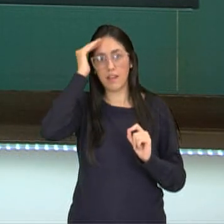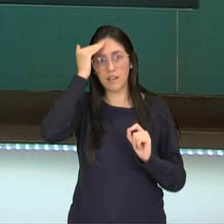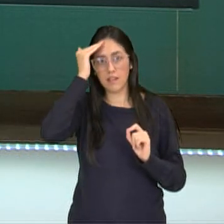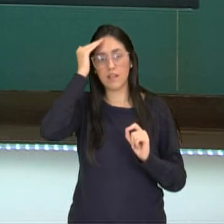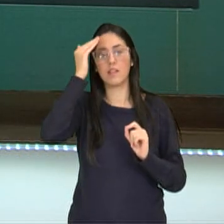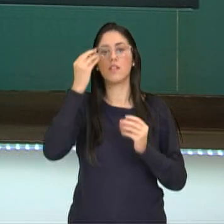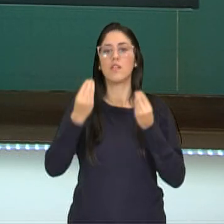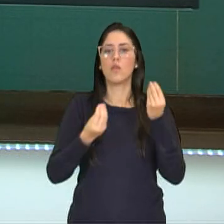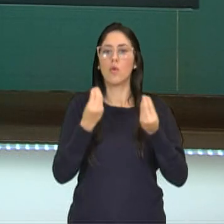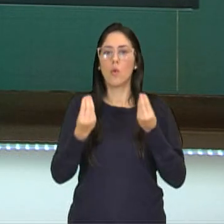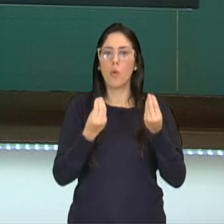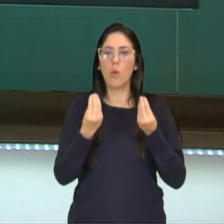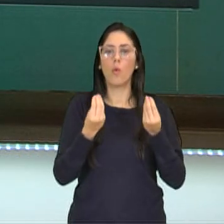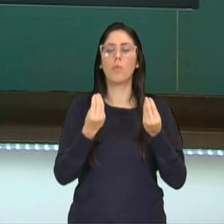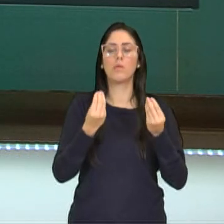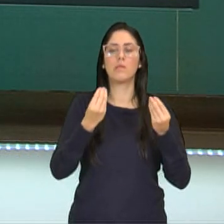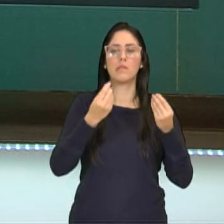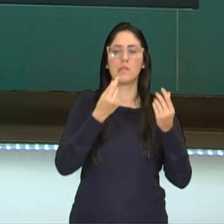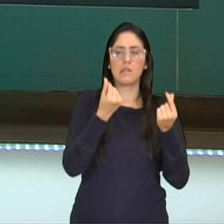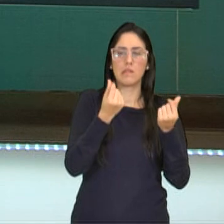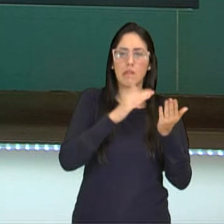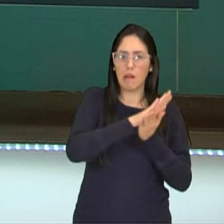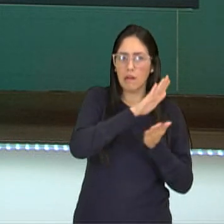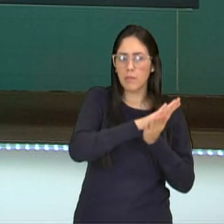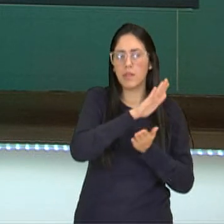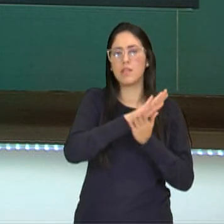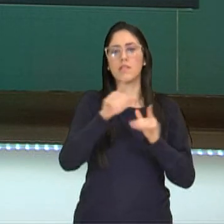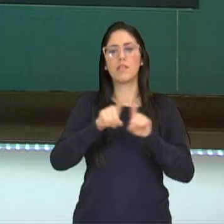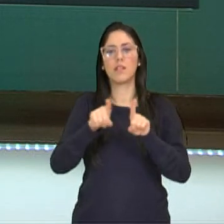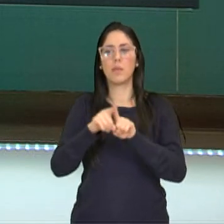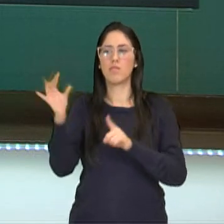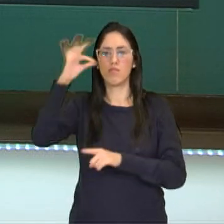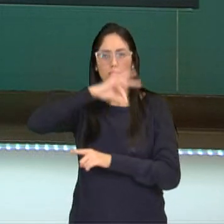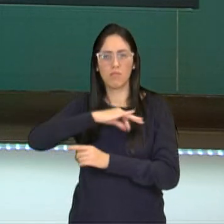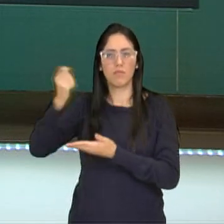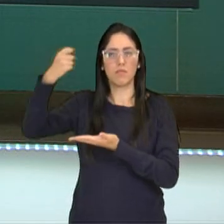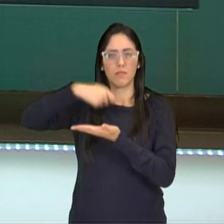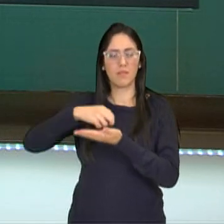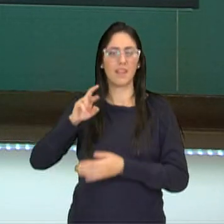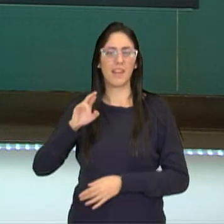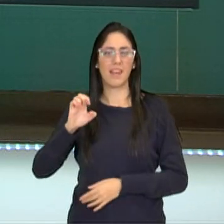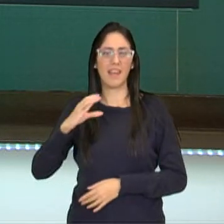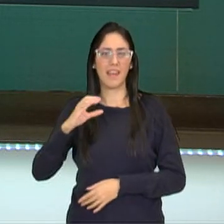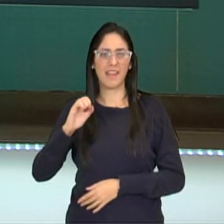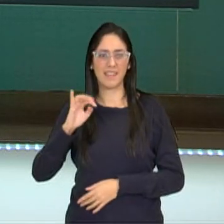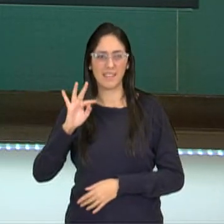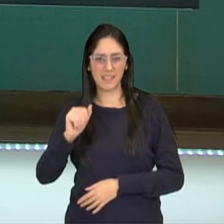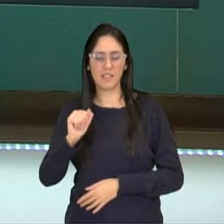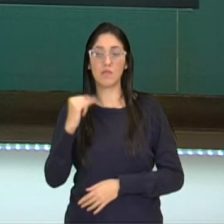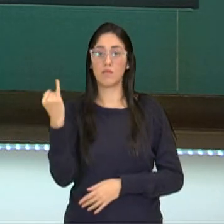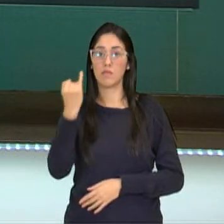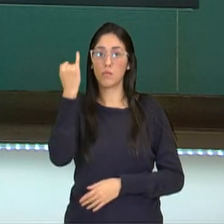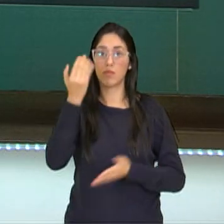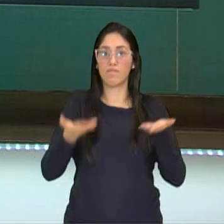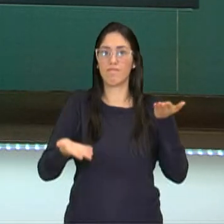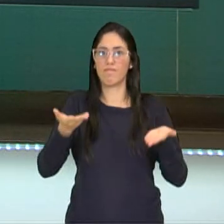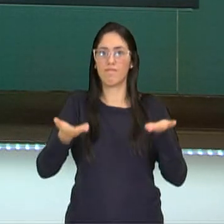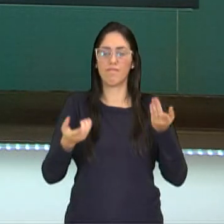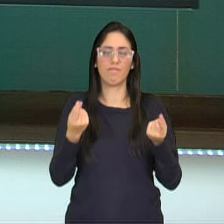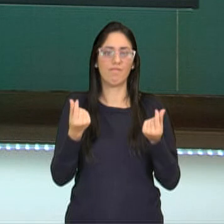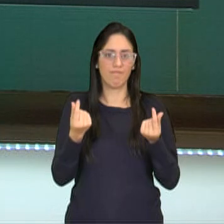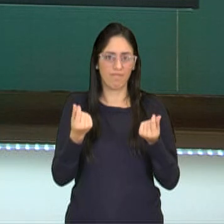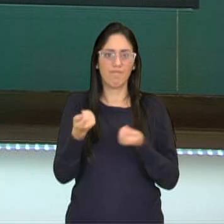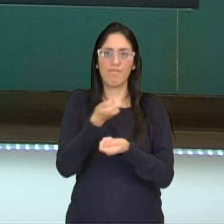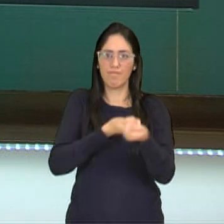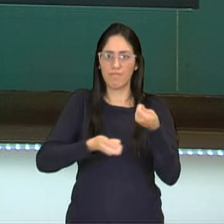existem entre despesas e receitas, buscando sempre no que a gente chama de equilíbrio financeiro, e